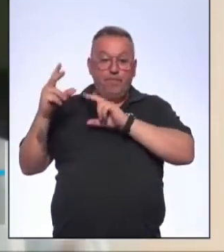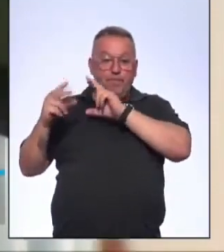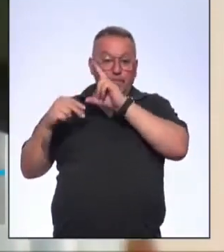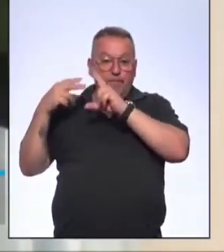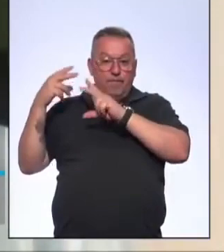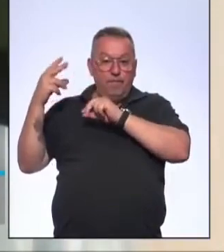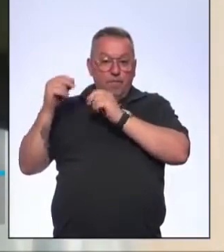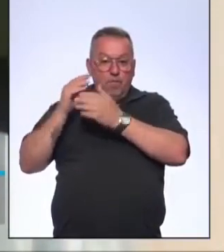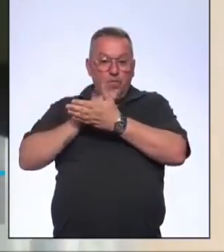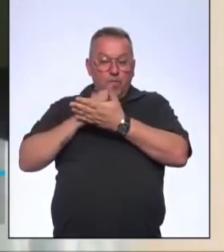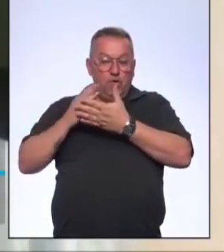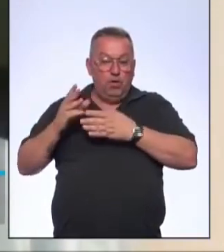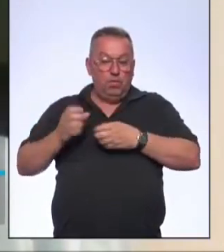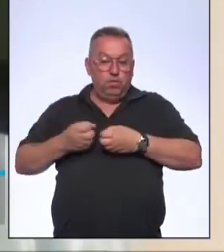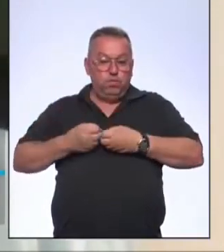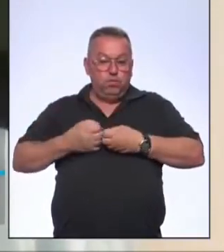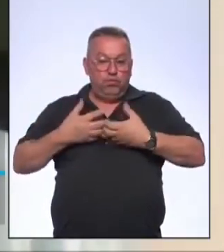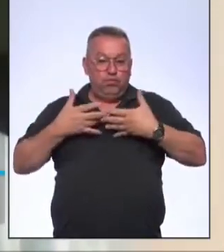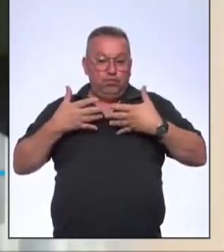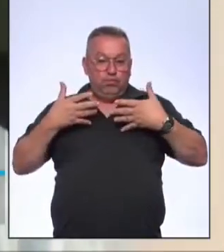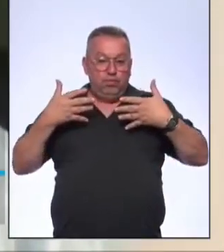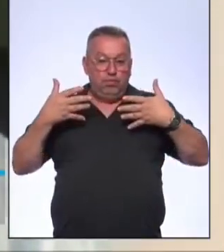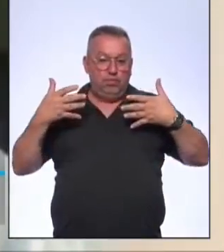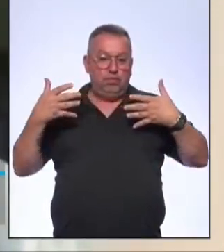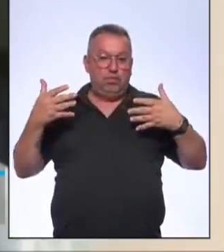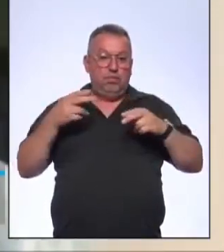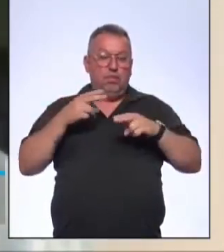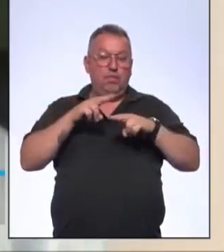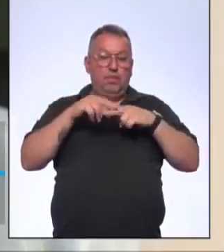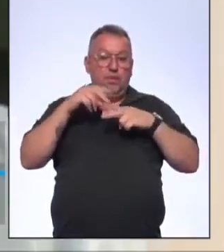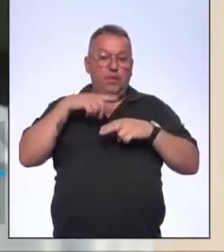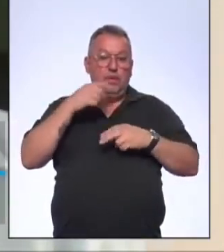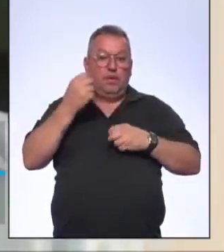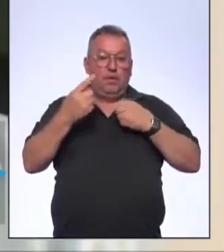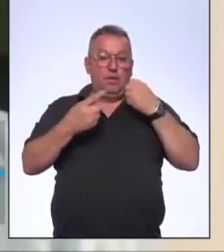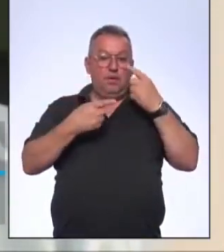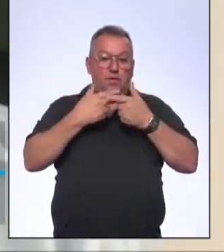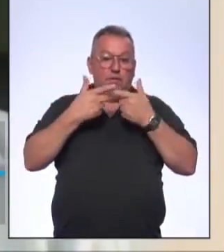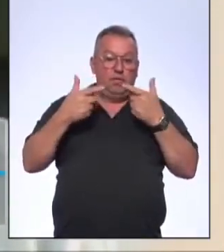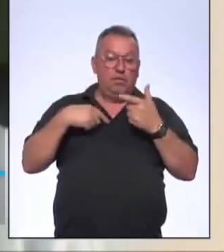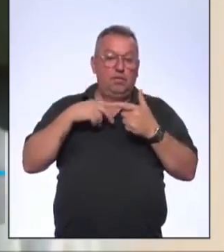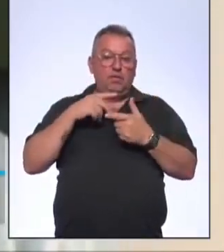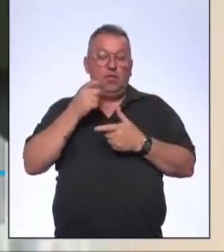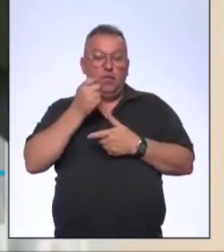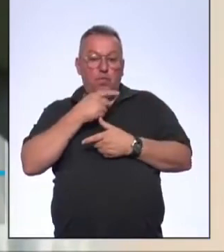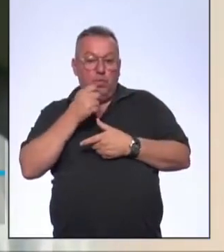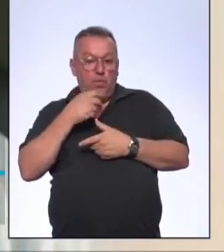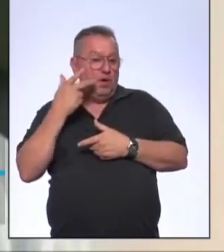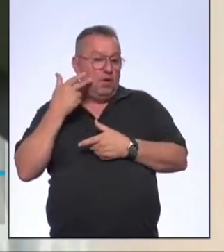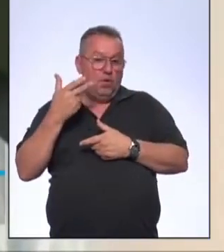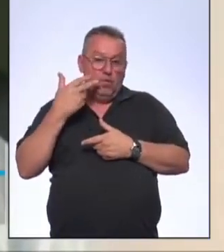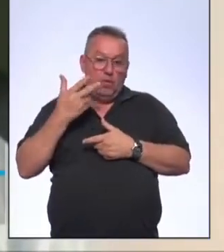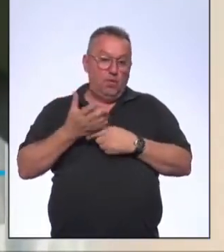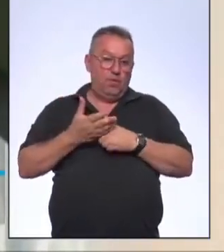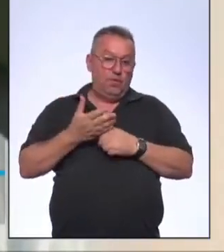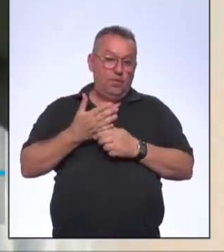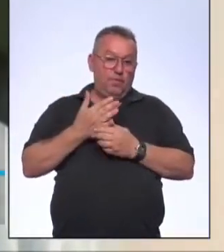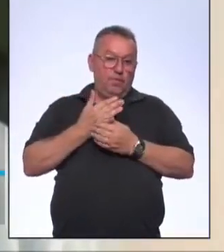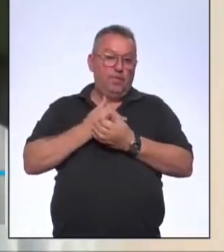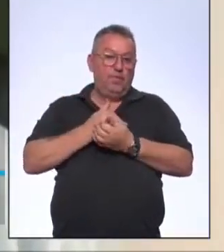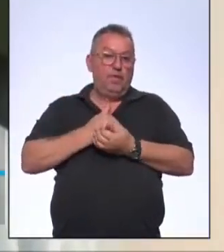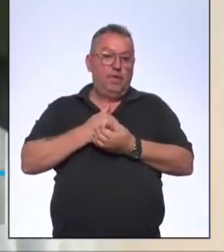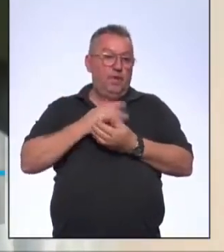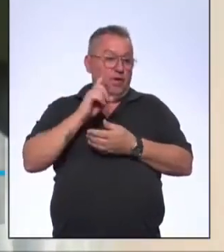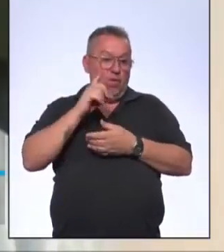negócio começa a aflorar na gente, tá? Por isso que às vezes a gente tem alguns descontroles de humor, etc. É normal, né? Não é comum ser